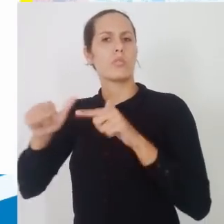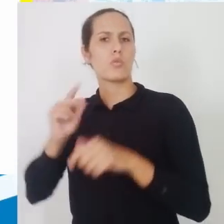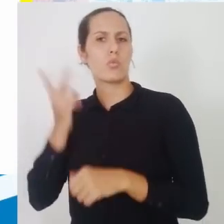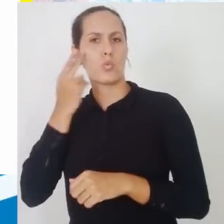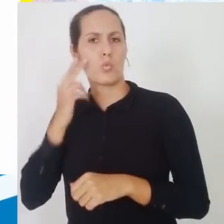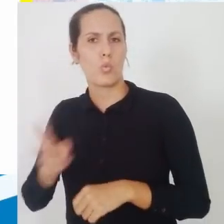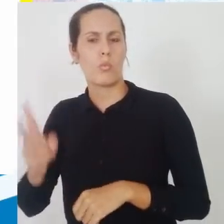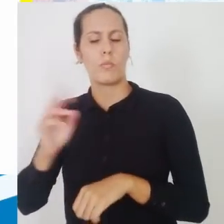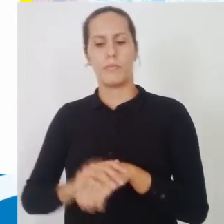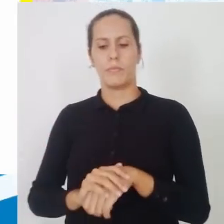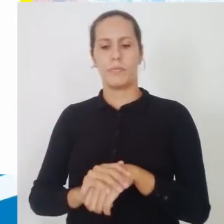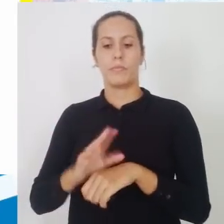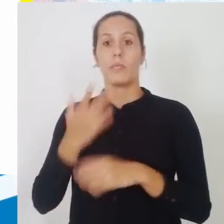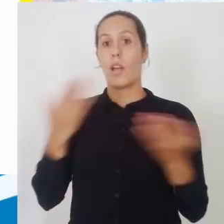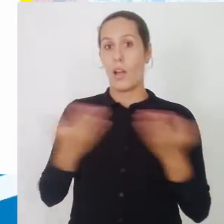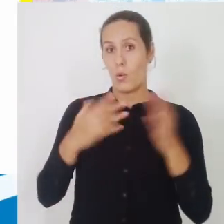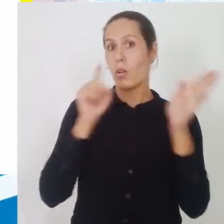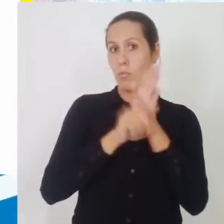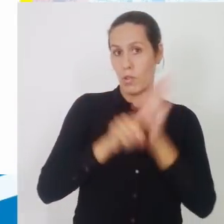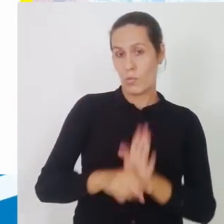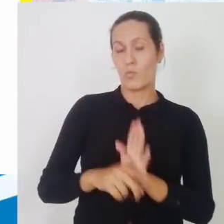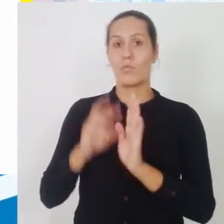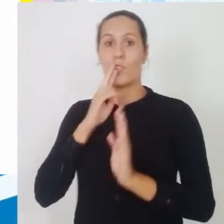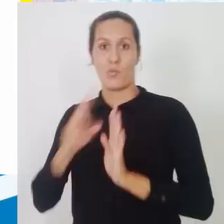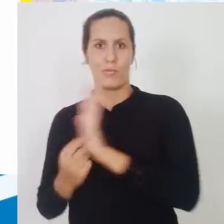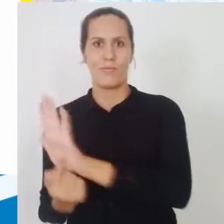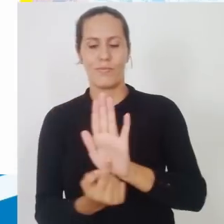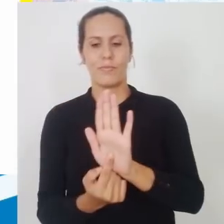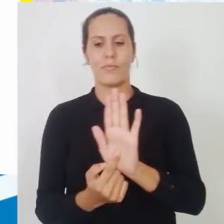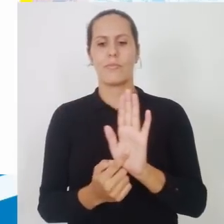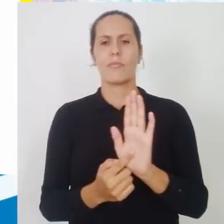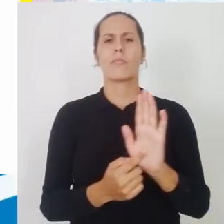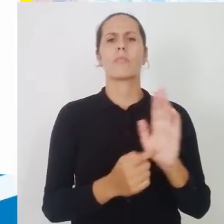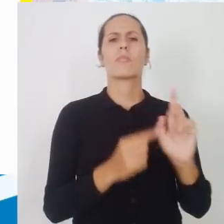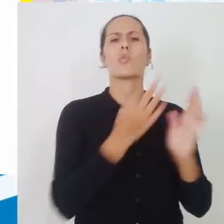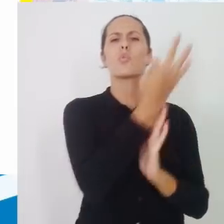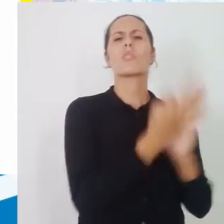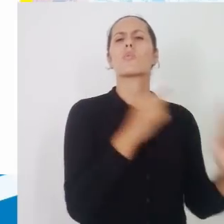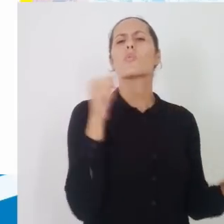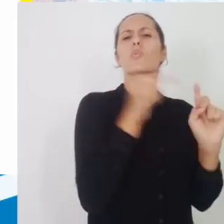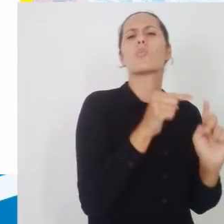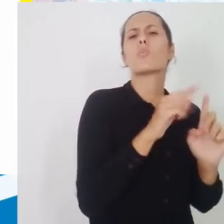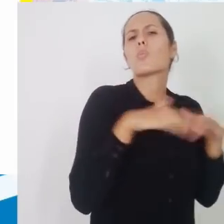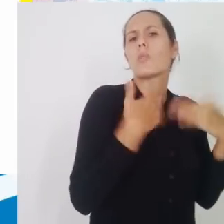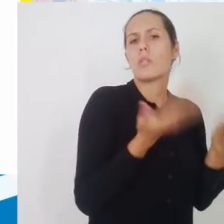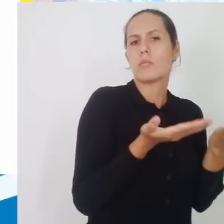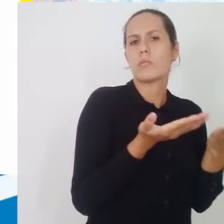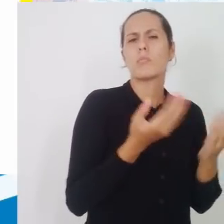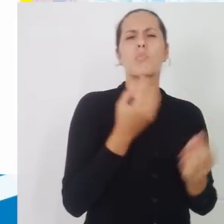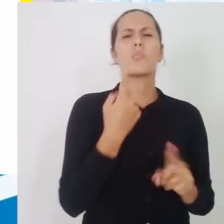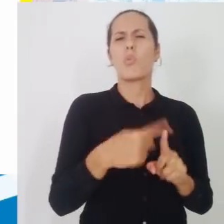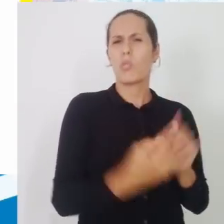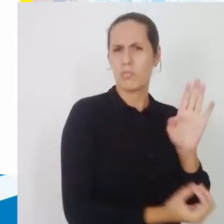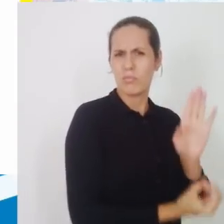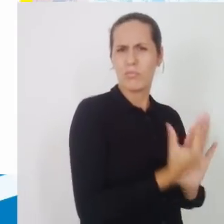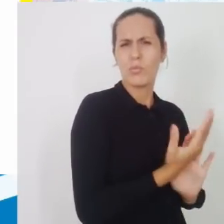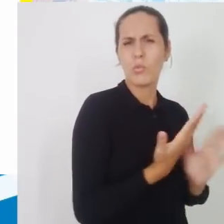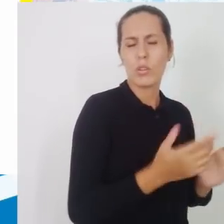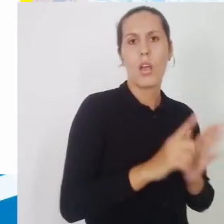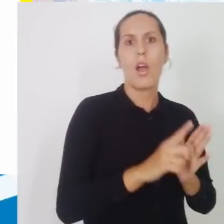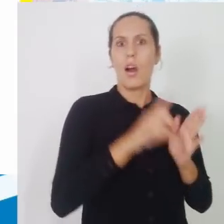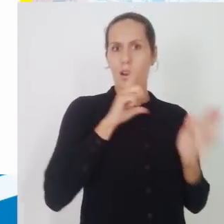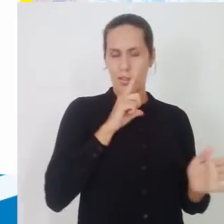respostas. Qual é a finalidade desse texto? Por que ele foi produzido? Bom, eu já antecipei para vocês que o texto é